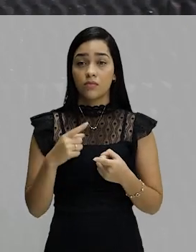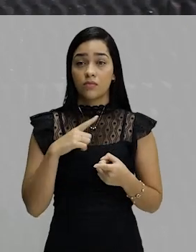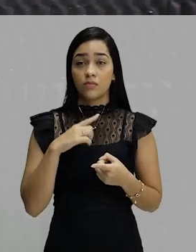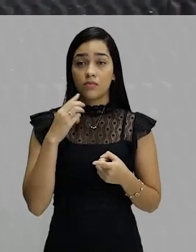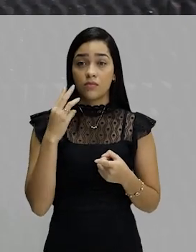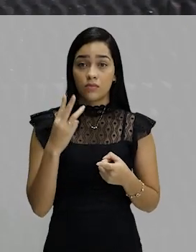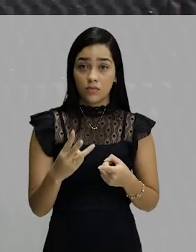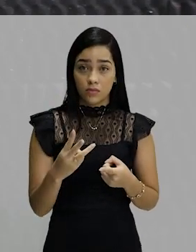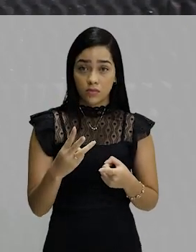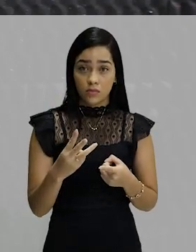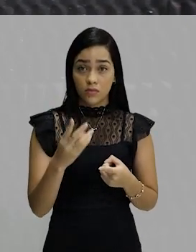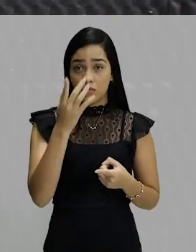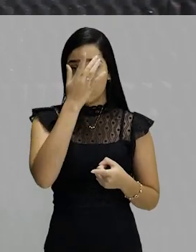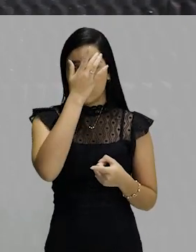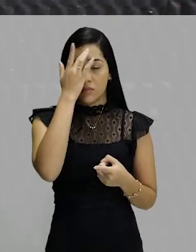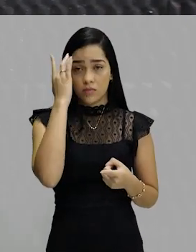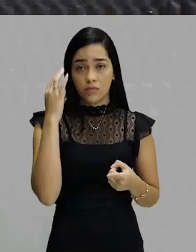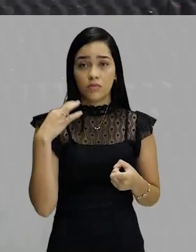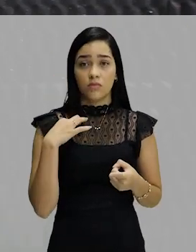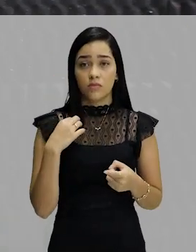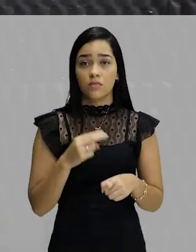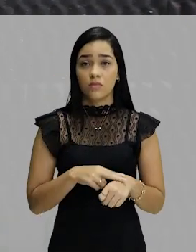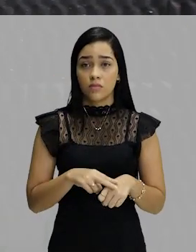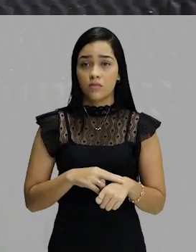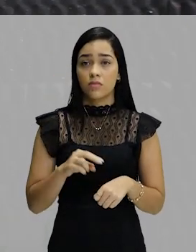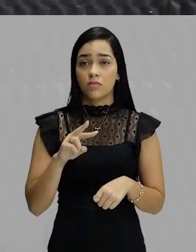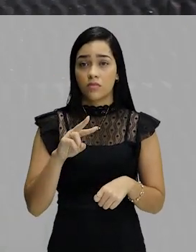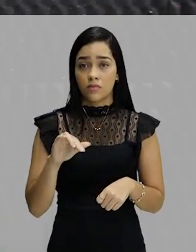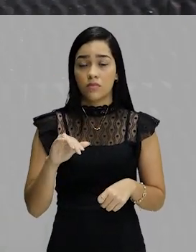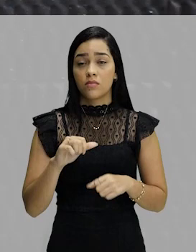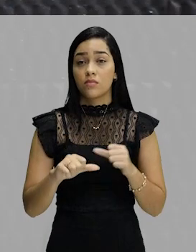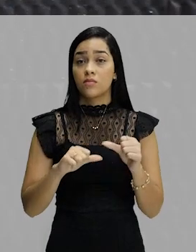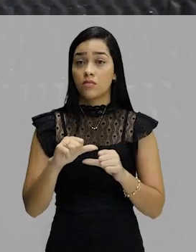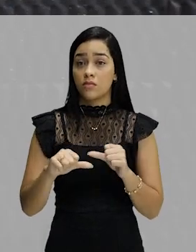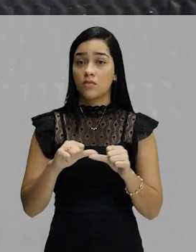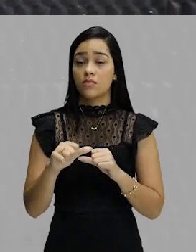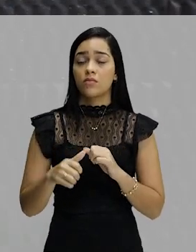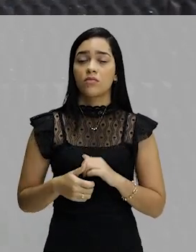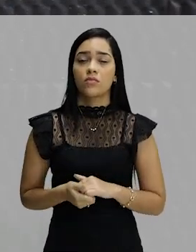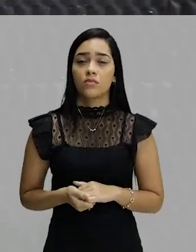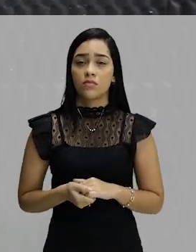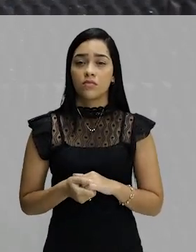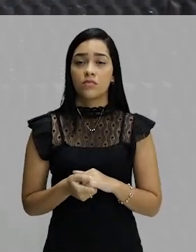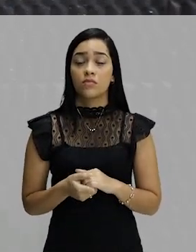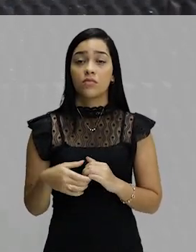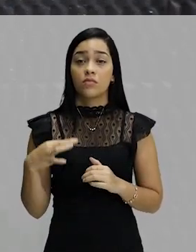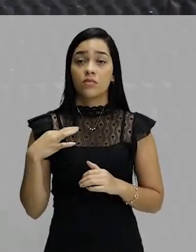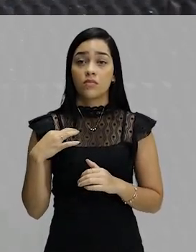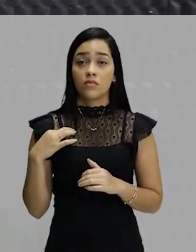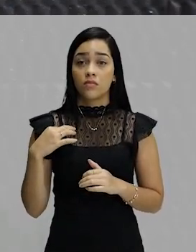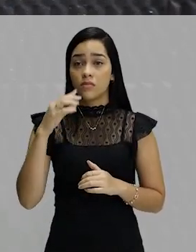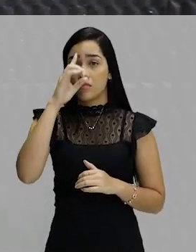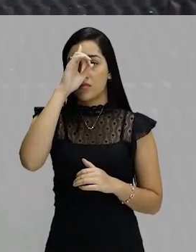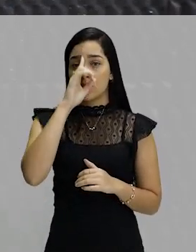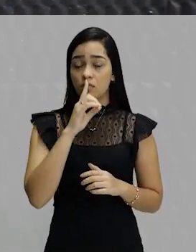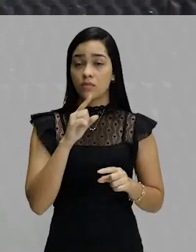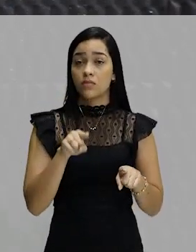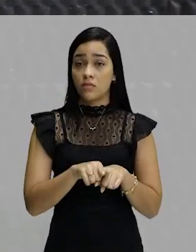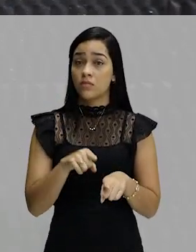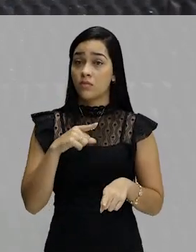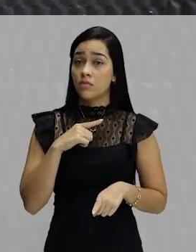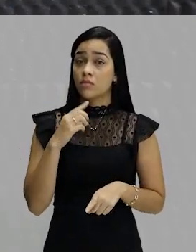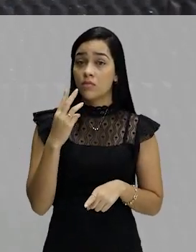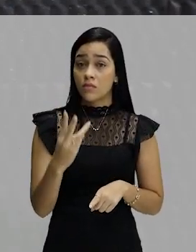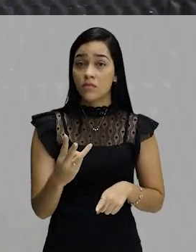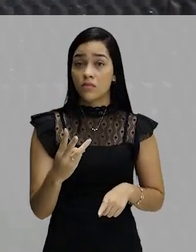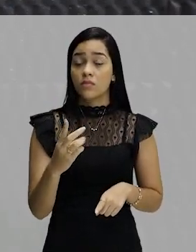3 pessoas de camisa verde que vão girar, que vão mudar de posição. Na camisa amarela, eu também tenho 3.